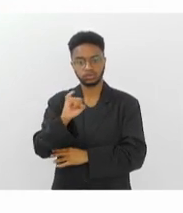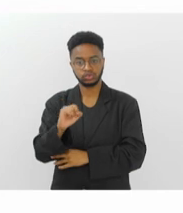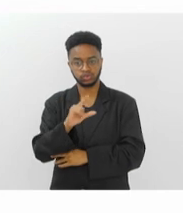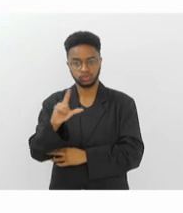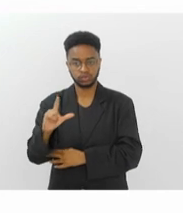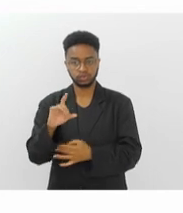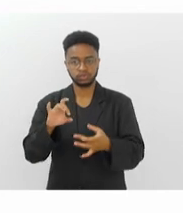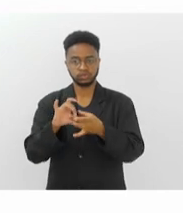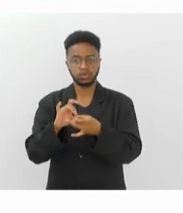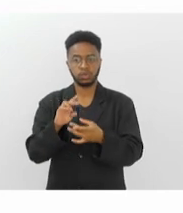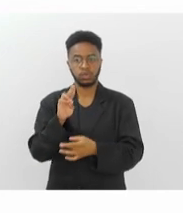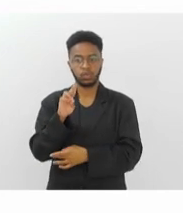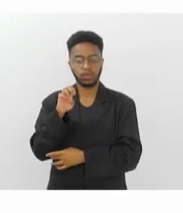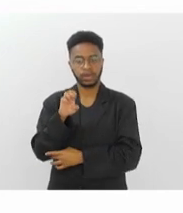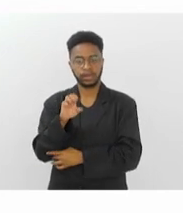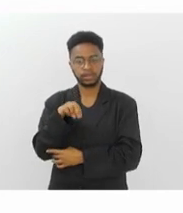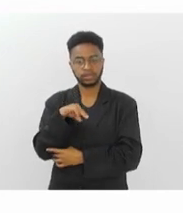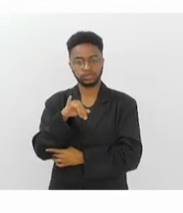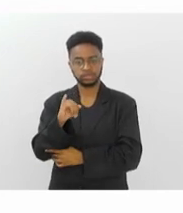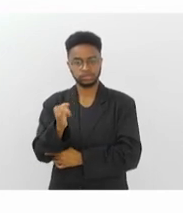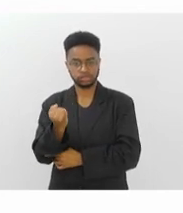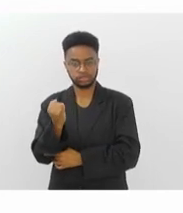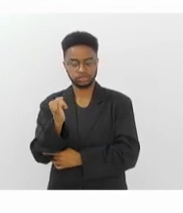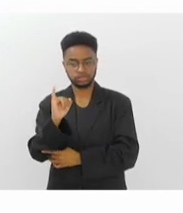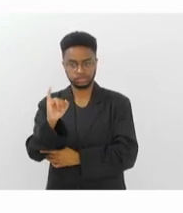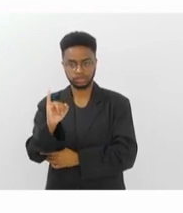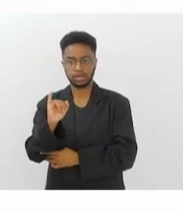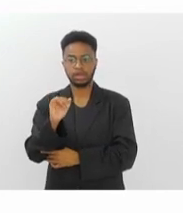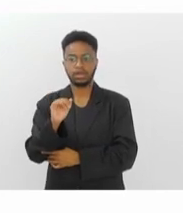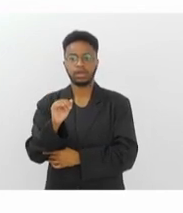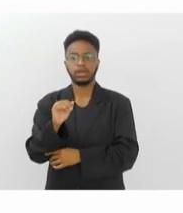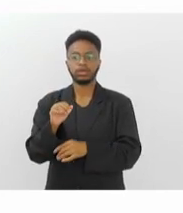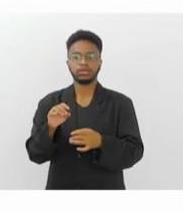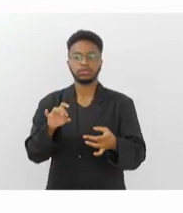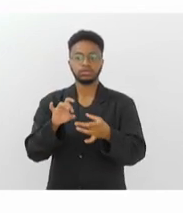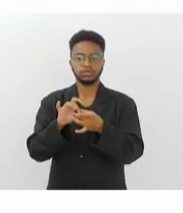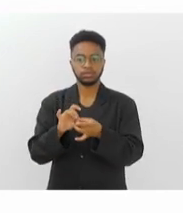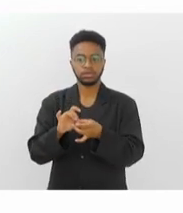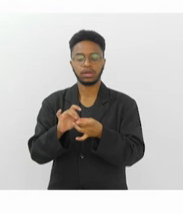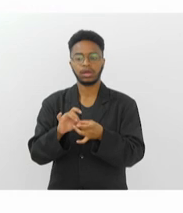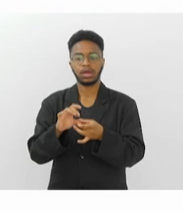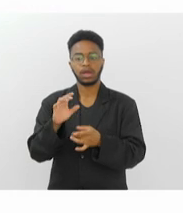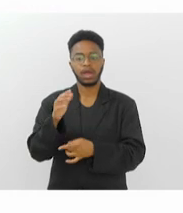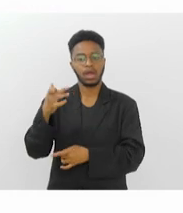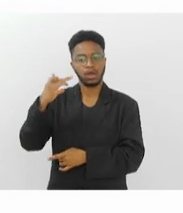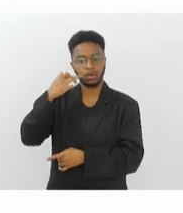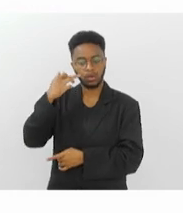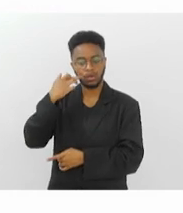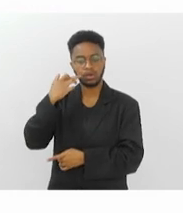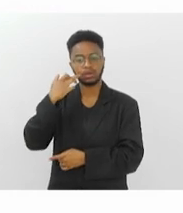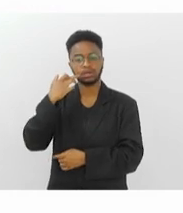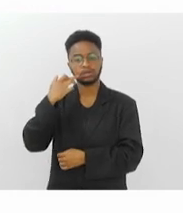Engie Arena, Angola Business Center, que se situa na Zona Económica Especial em Luanda,